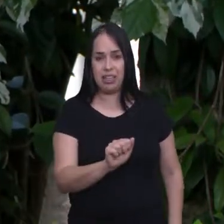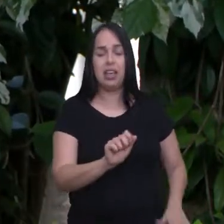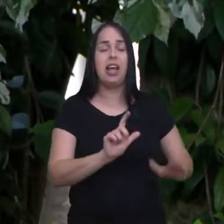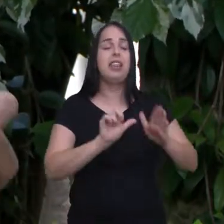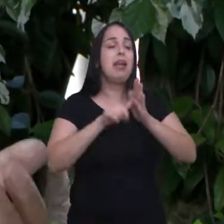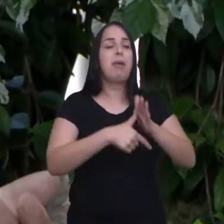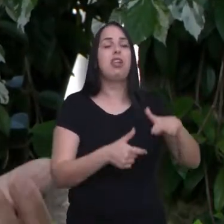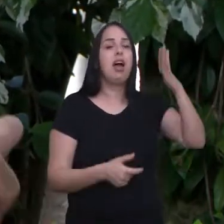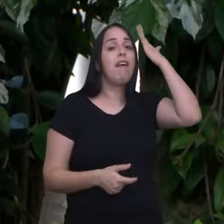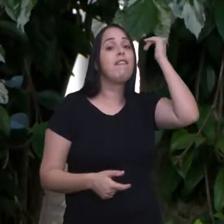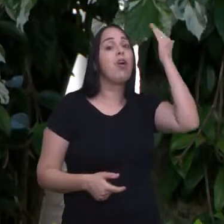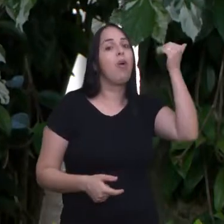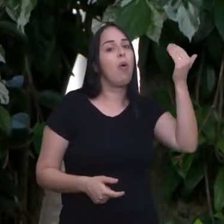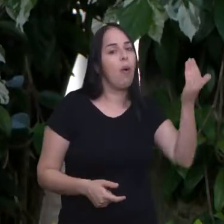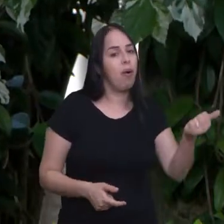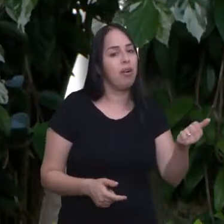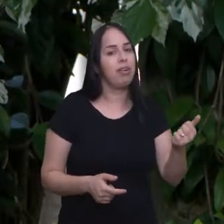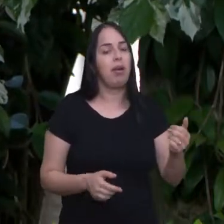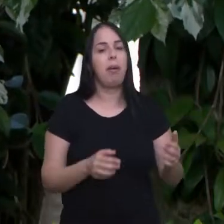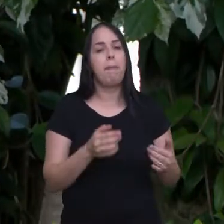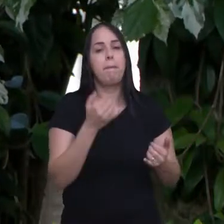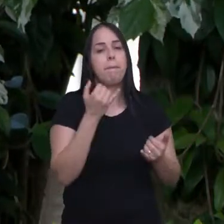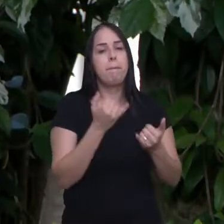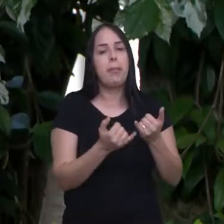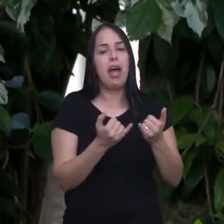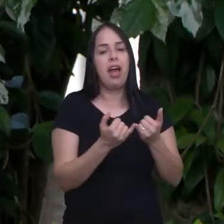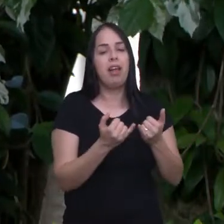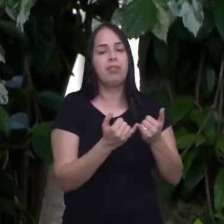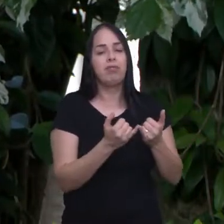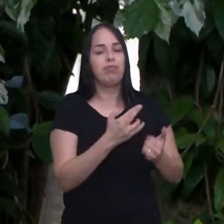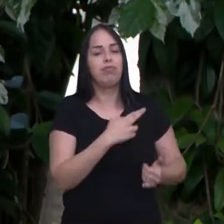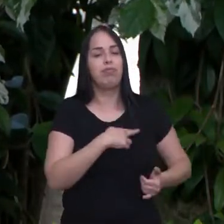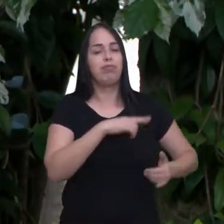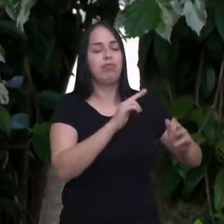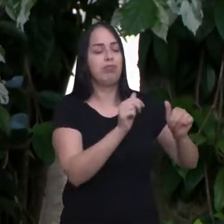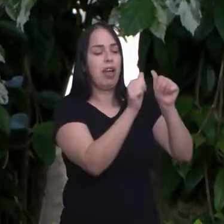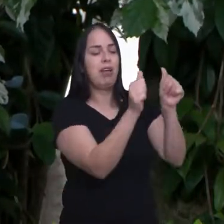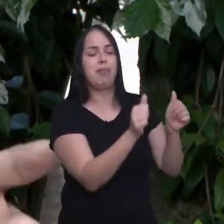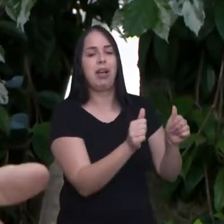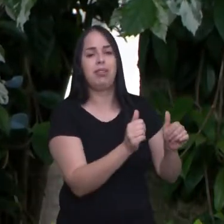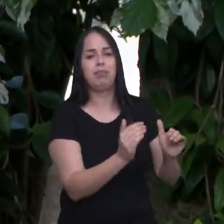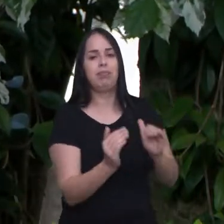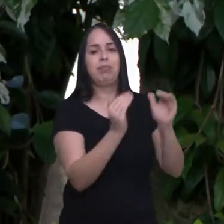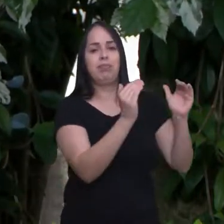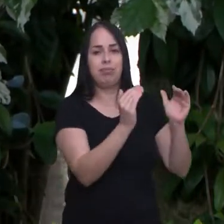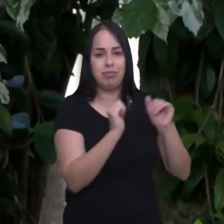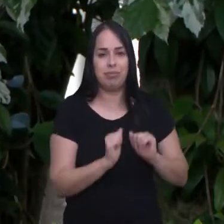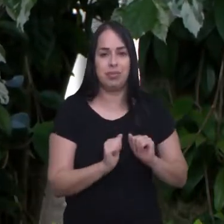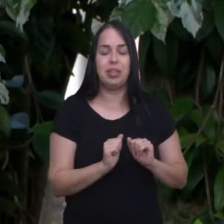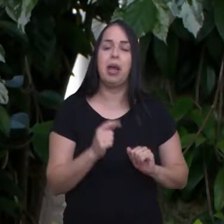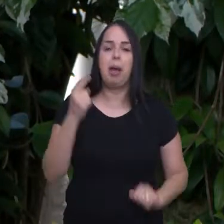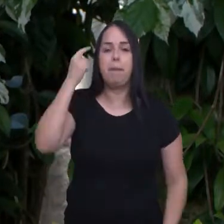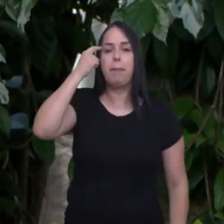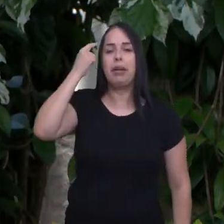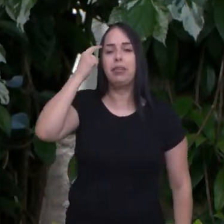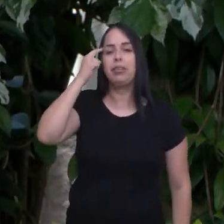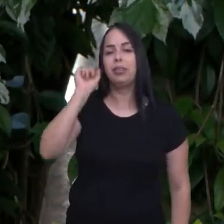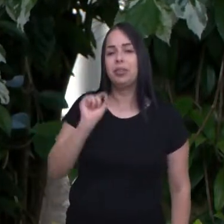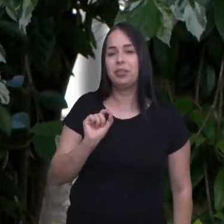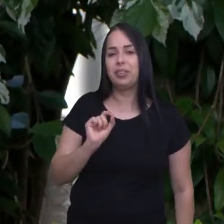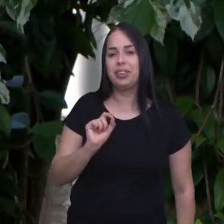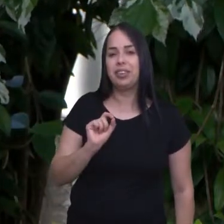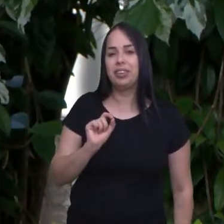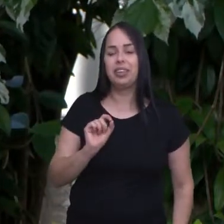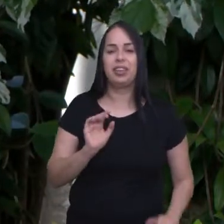ganhou este ar de uma importância real que efetivamente, penso eu, ela teve com